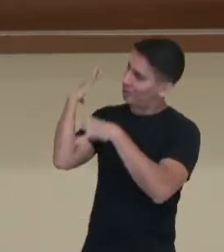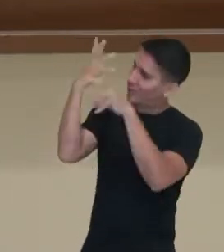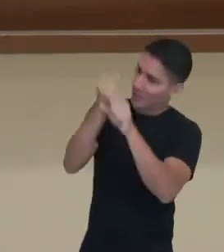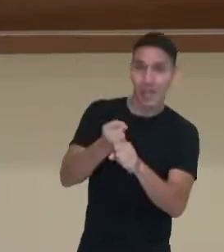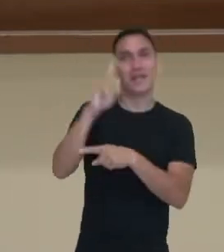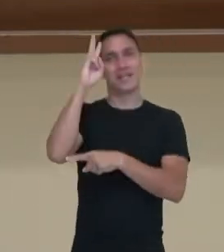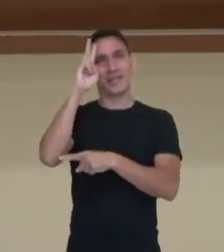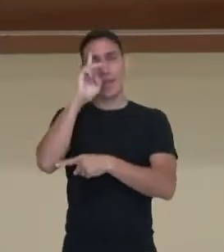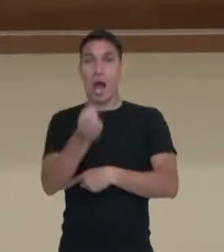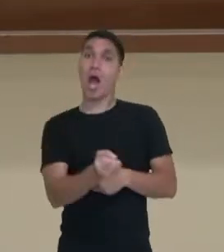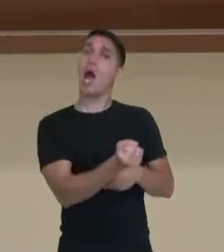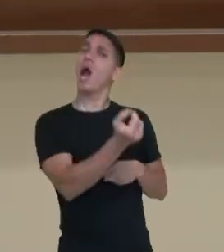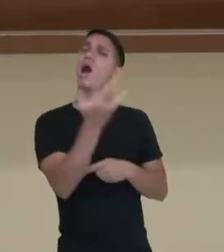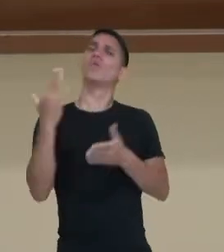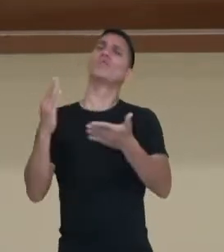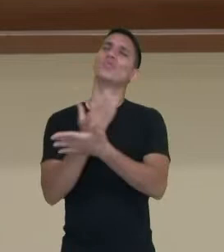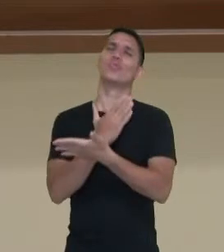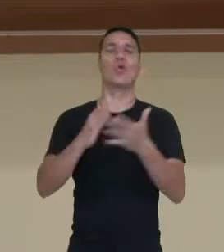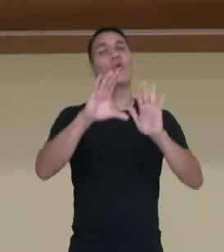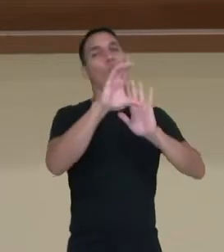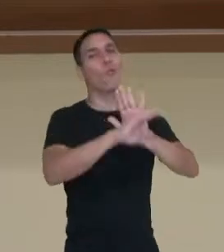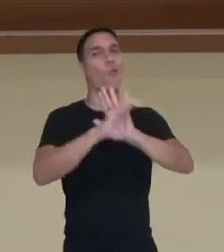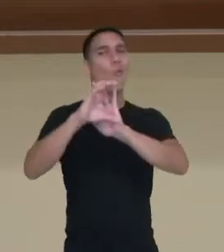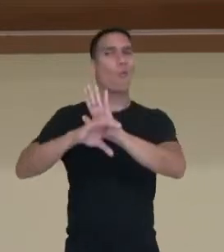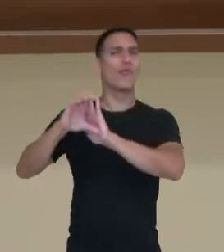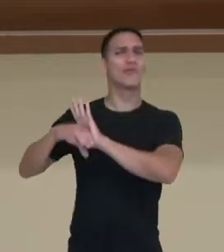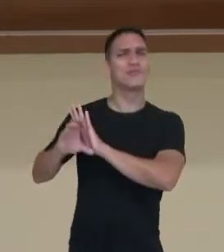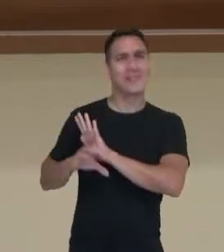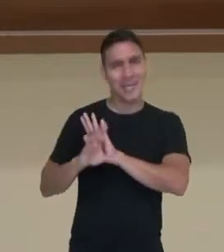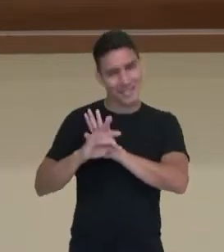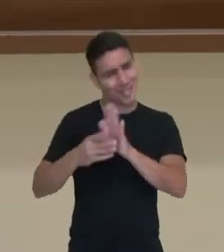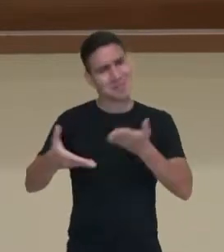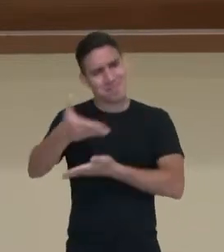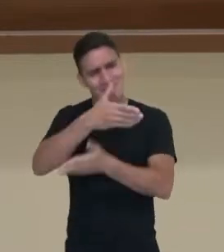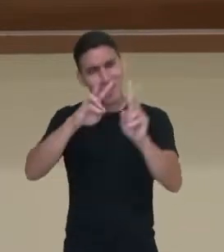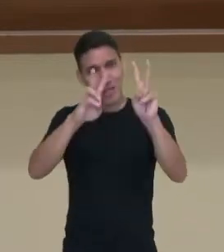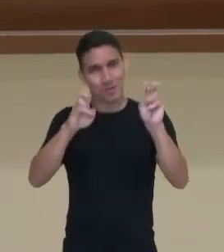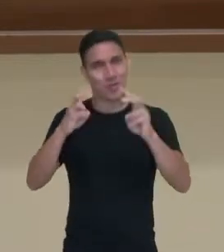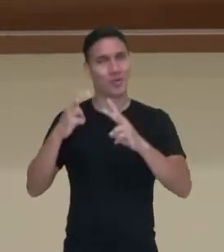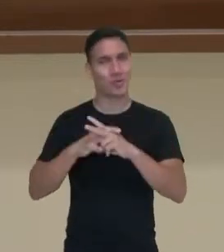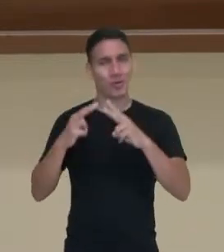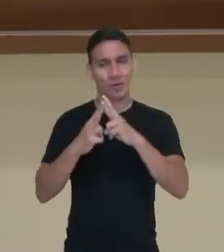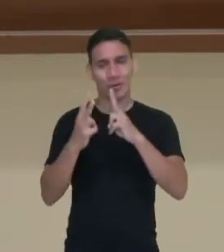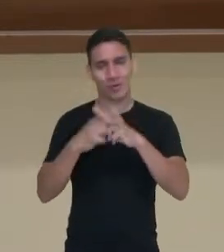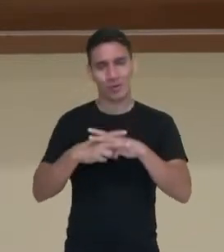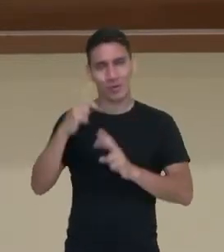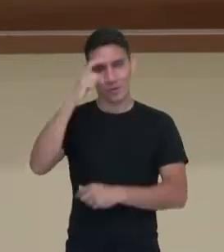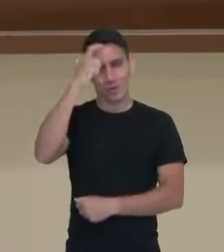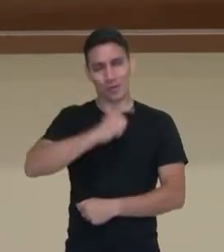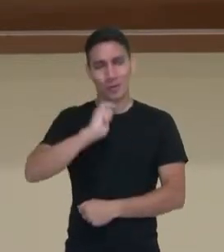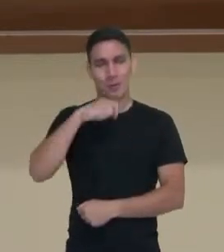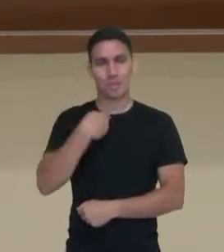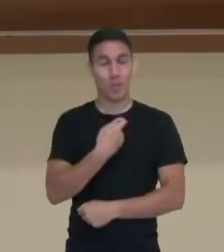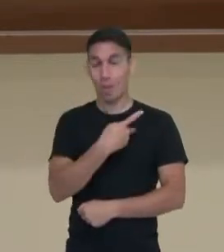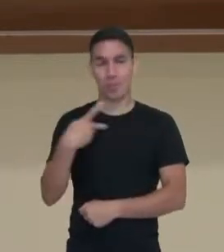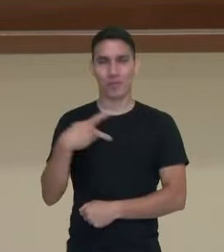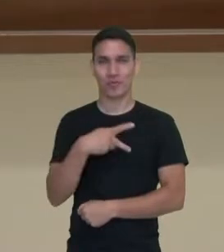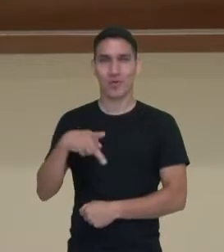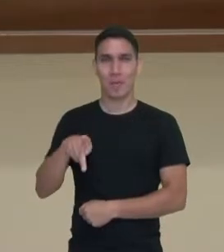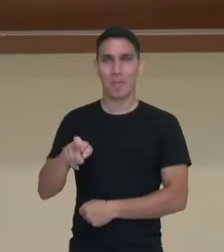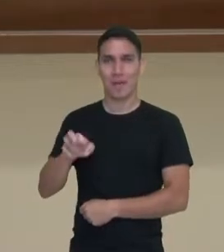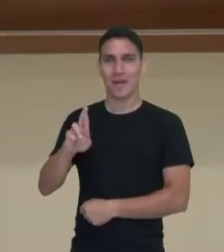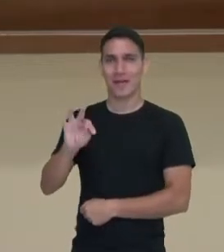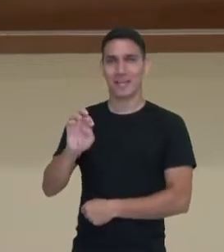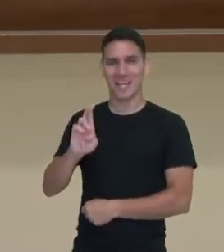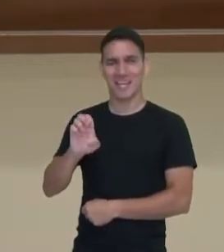retomada de alguns conceitos que envolvem as nossas lutas. Eu sou o professor Peterson, da disciplina de Educação